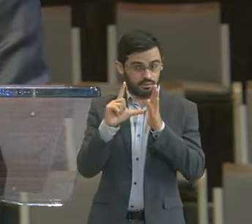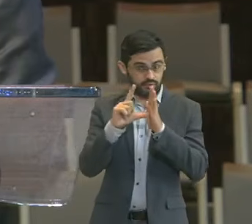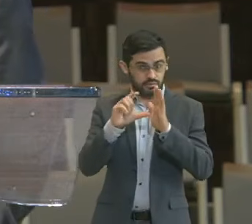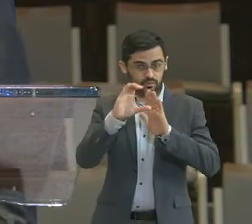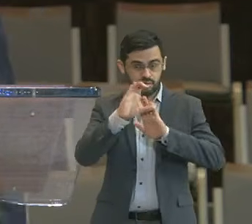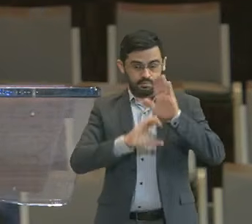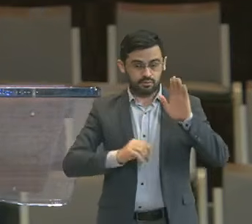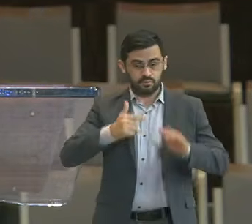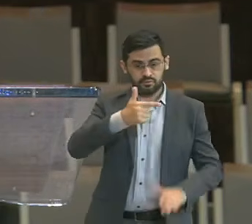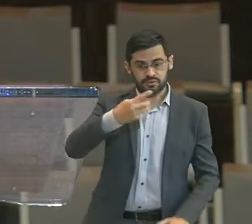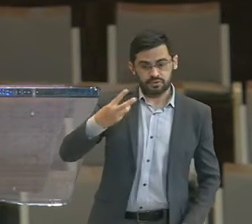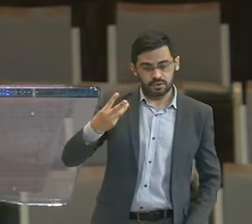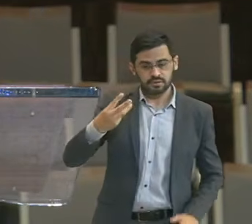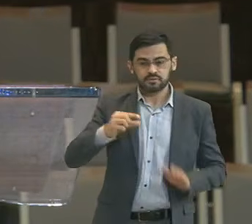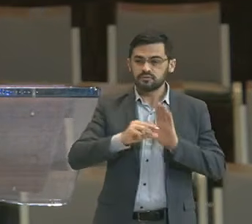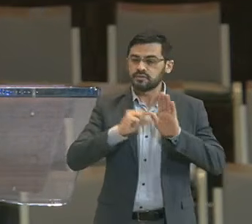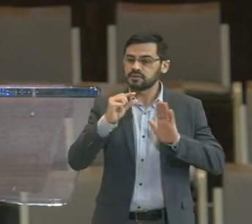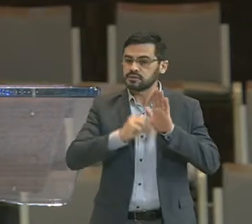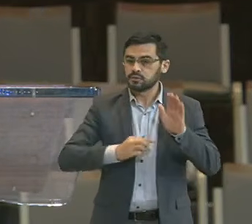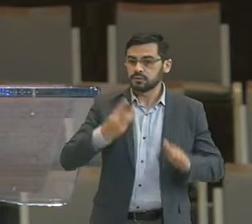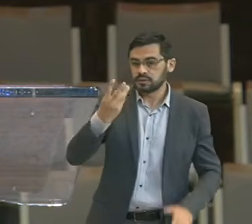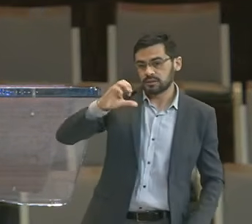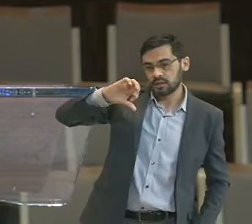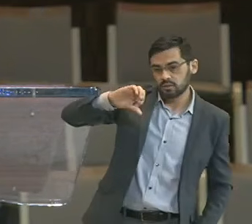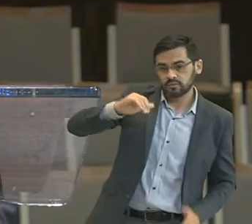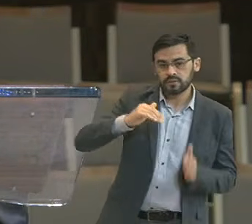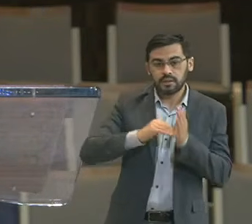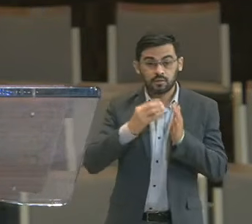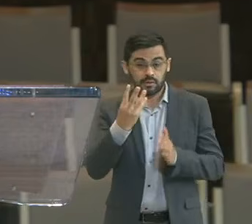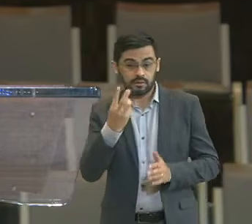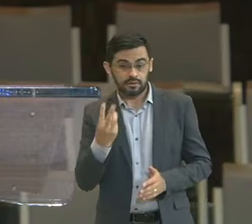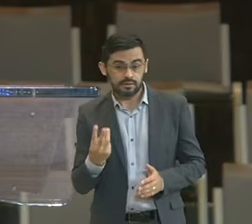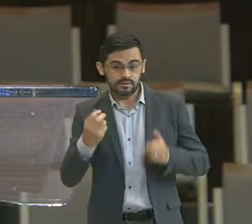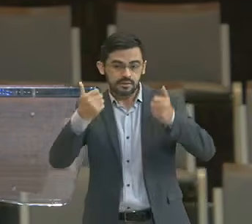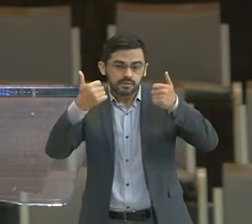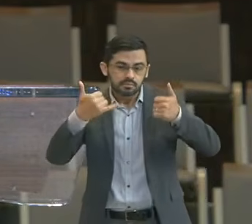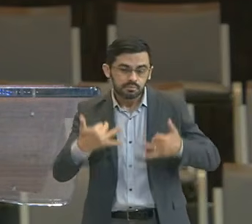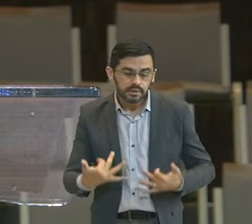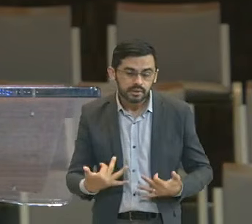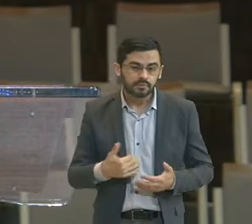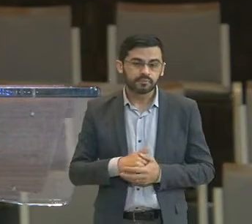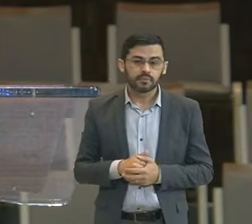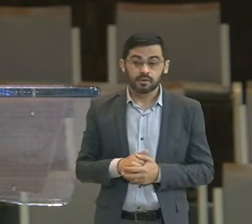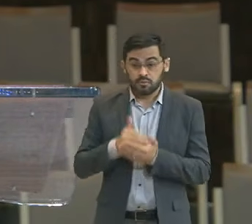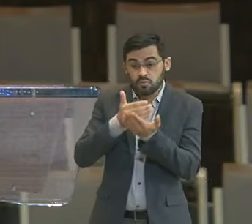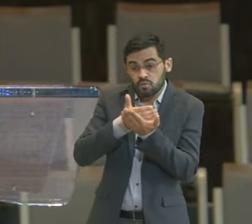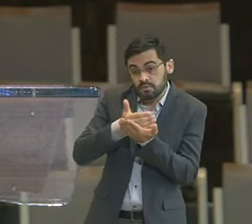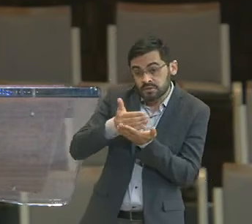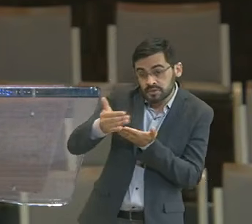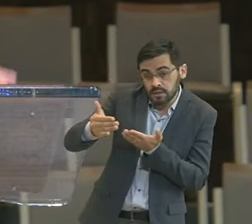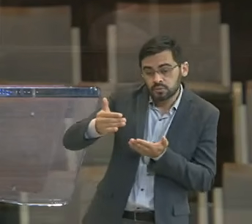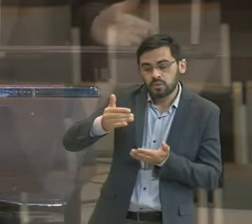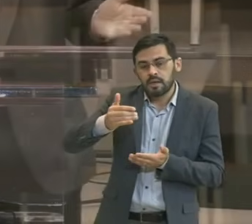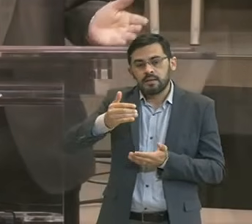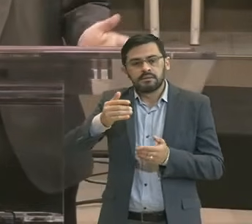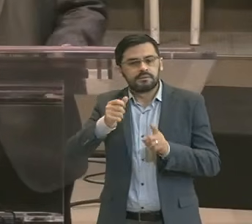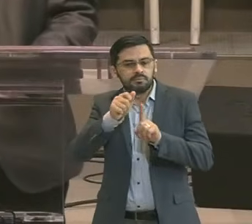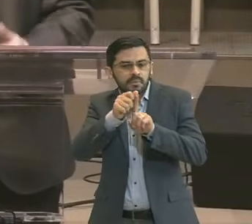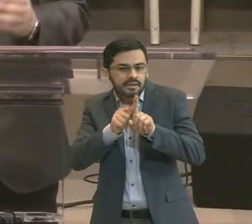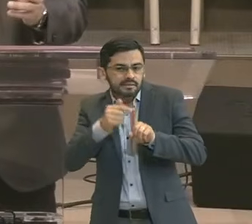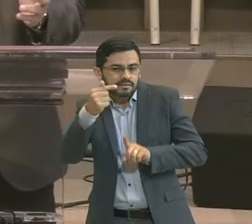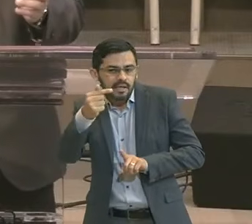Levítico 23, versículos 39 a 43, assim começando no 15º dia do 7º